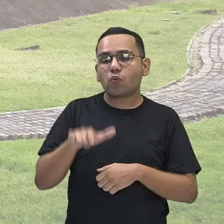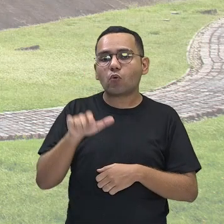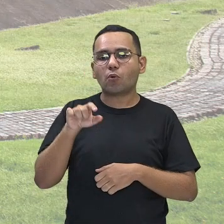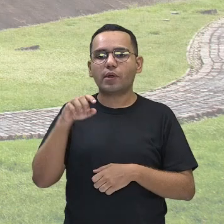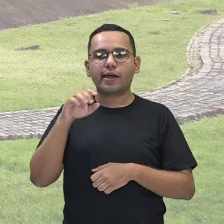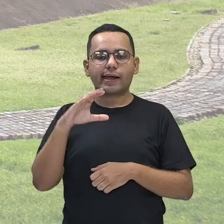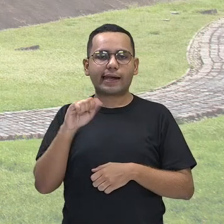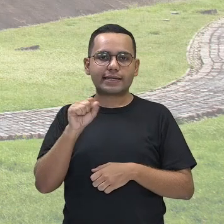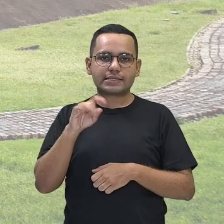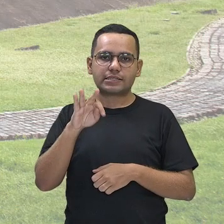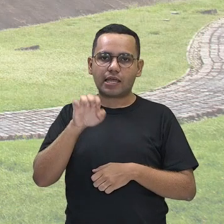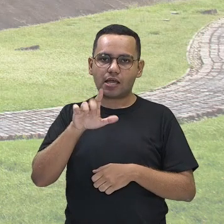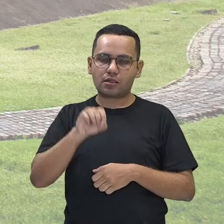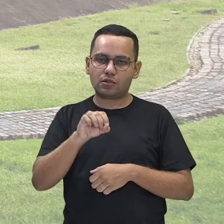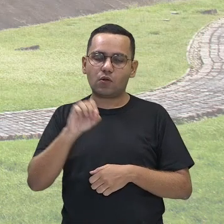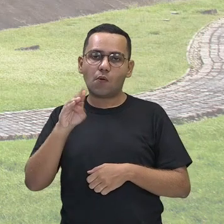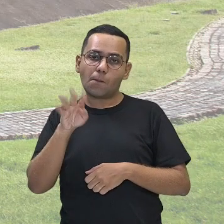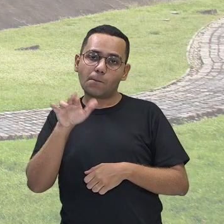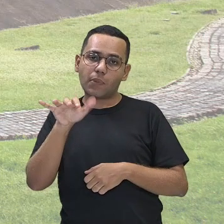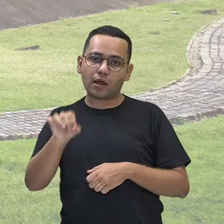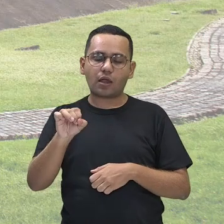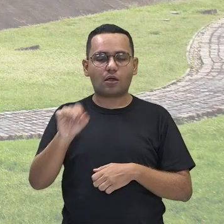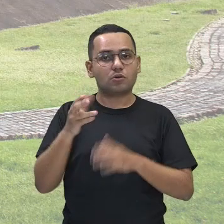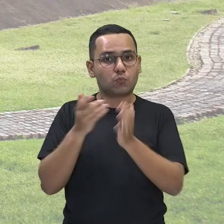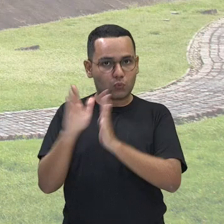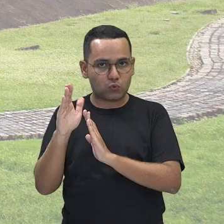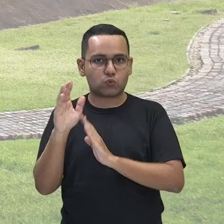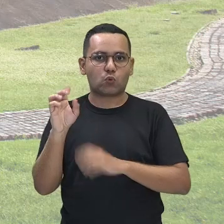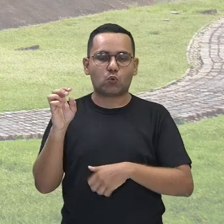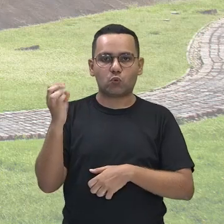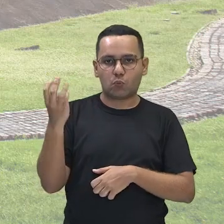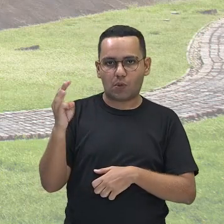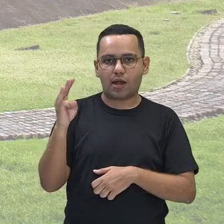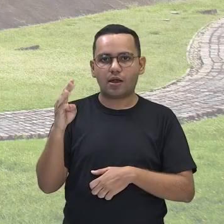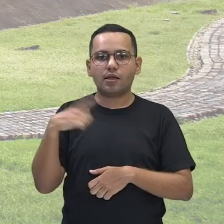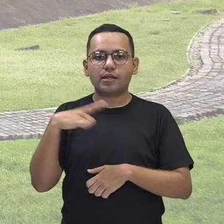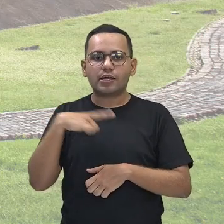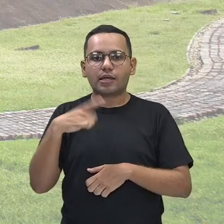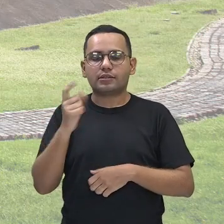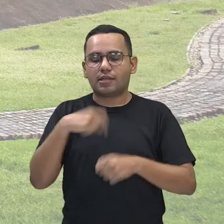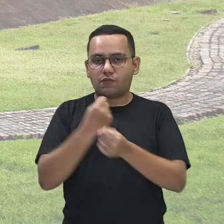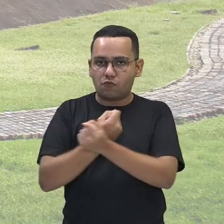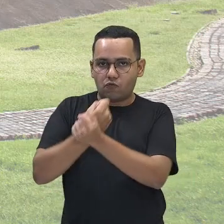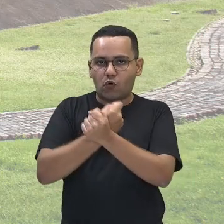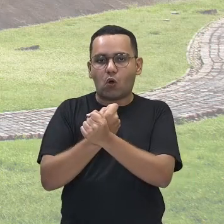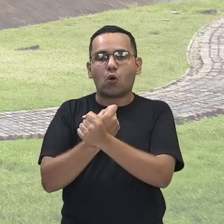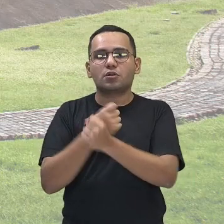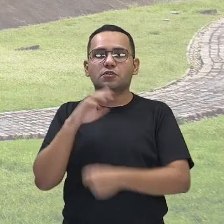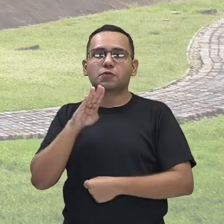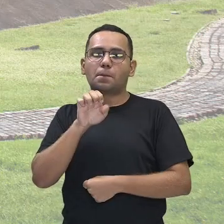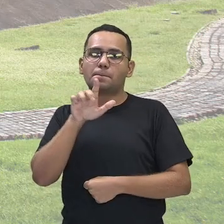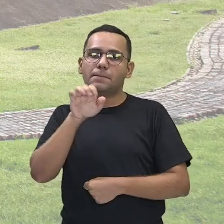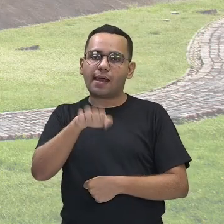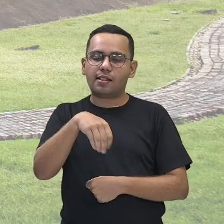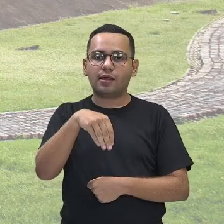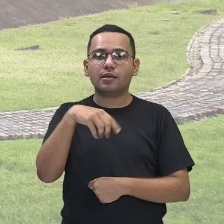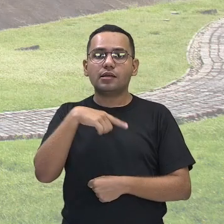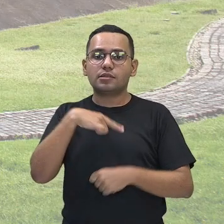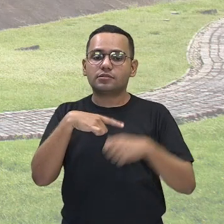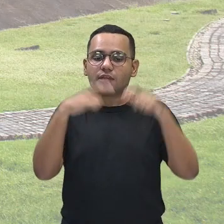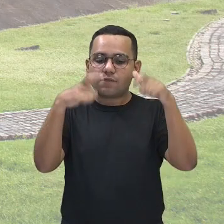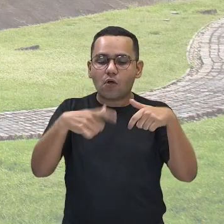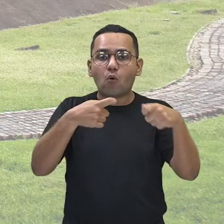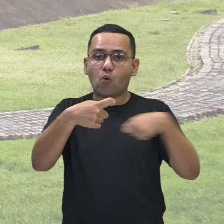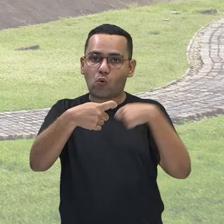os franceses do Maranhão e fundou o Forte do Presépio de Belém, iniciando o processo de ocupação da